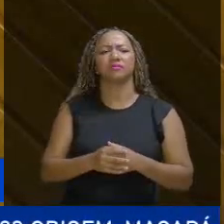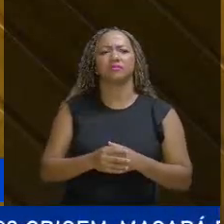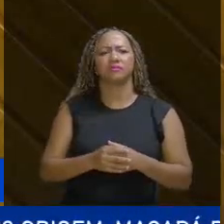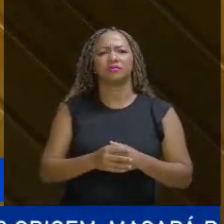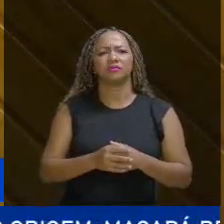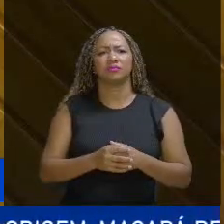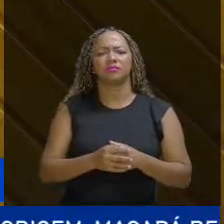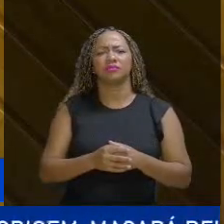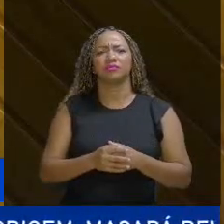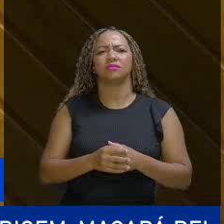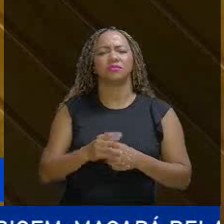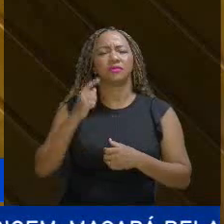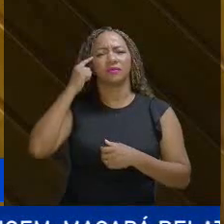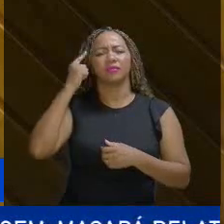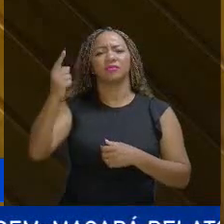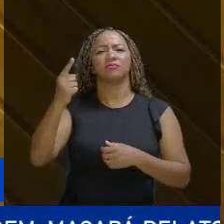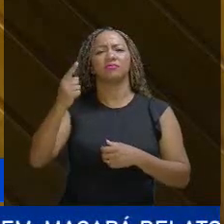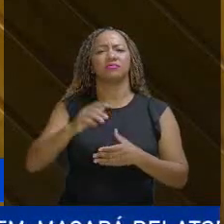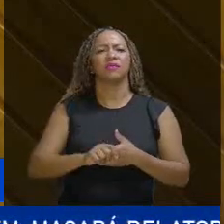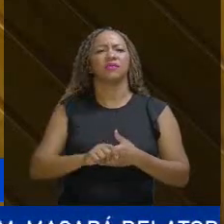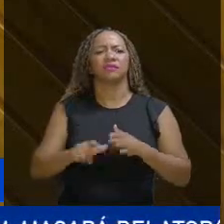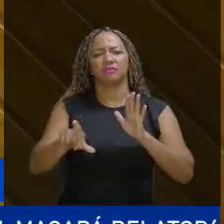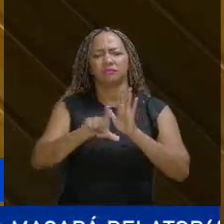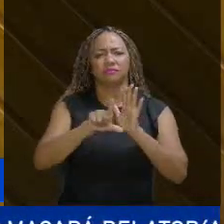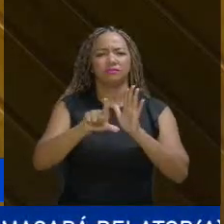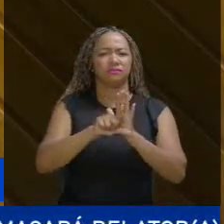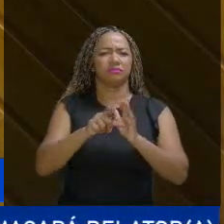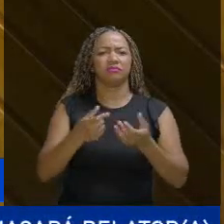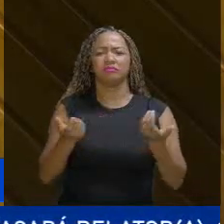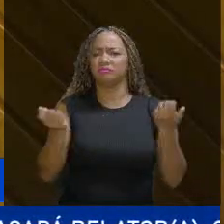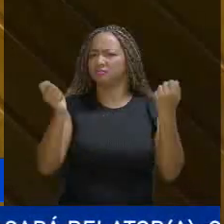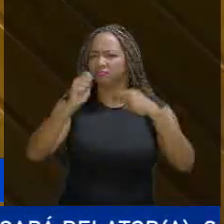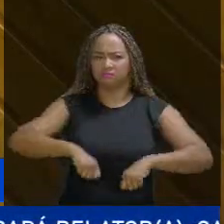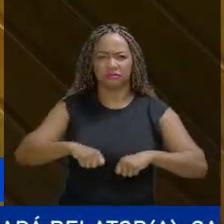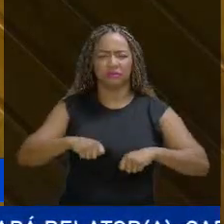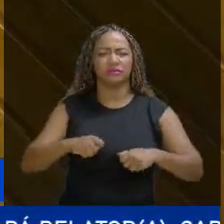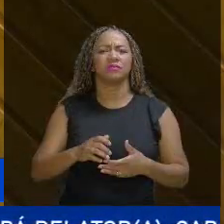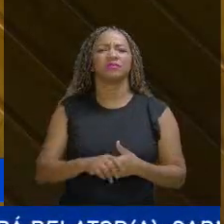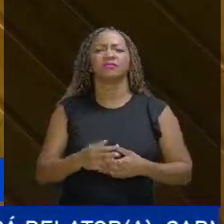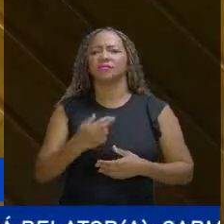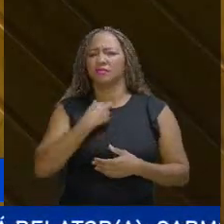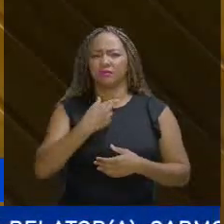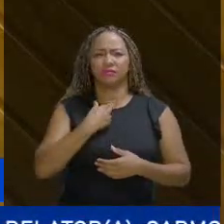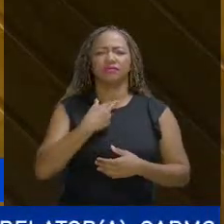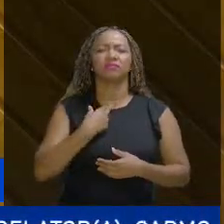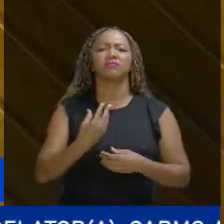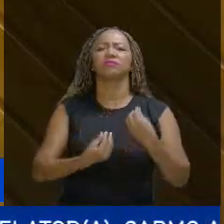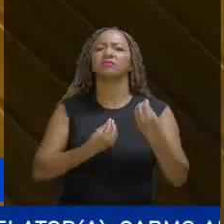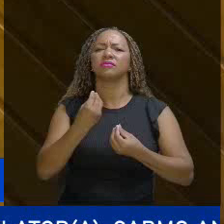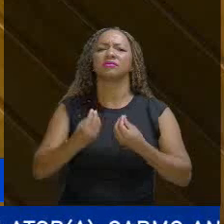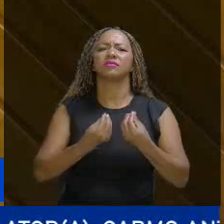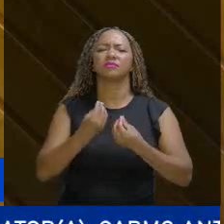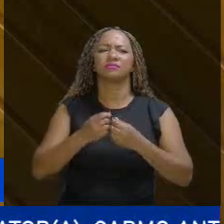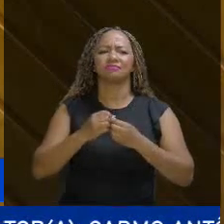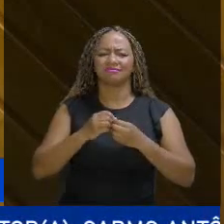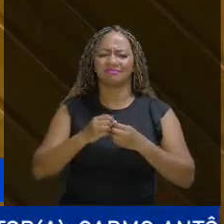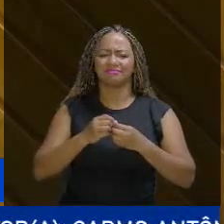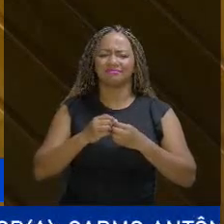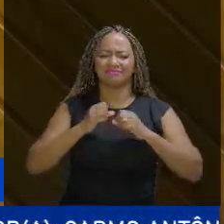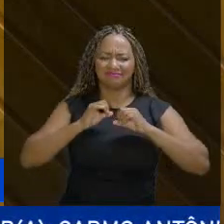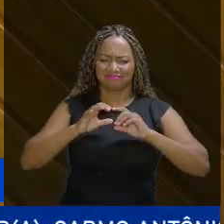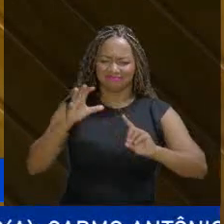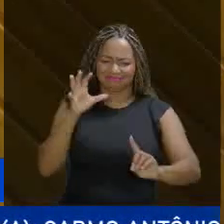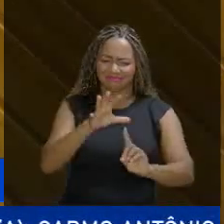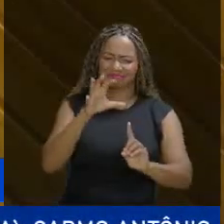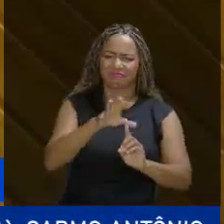Justamente pensou lá o legislador que não seria possível ou não se deveria contaminar o juízo